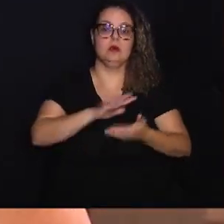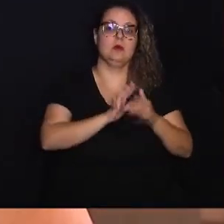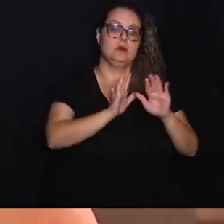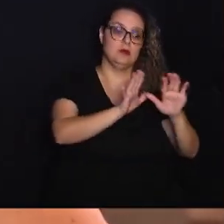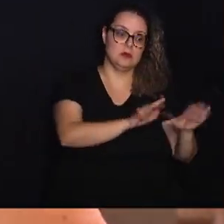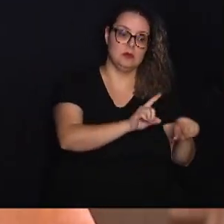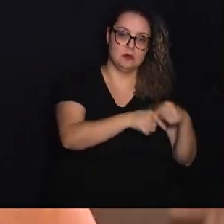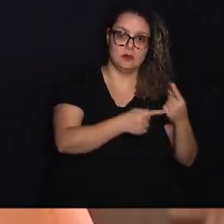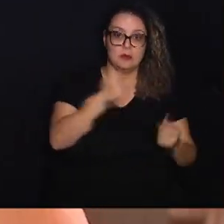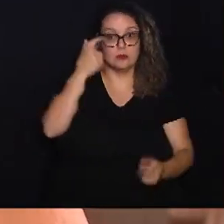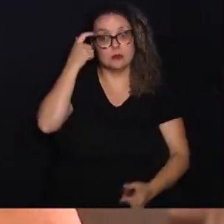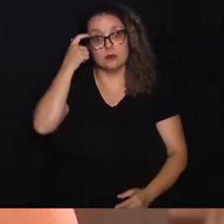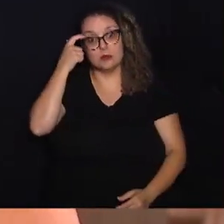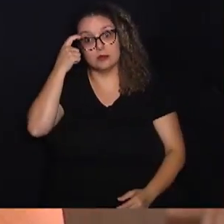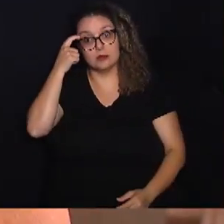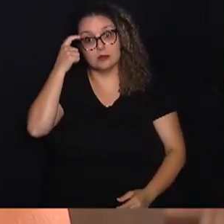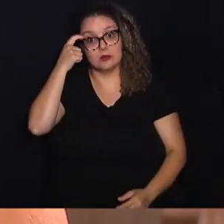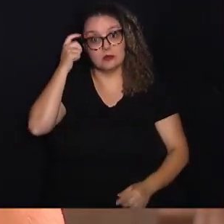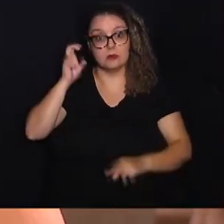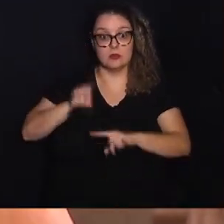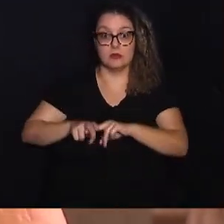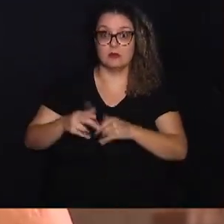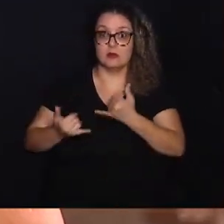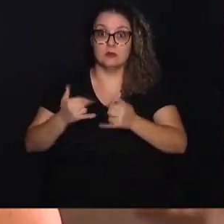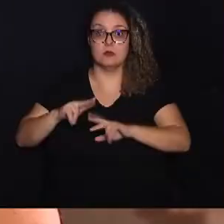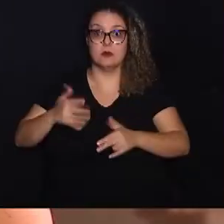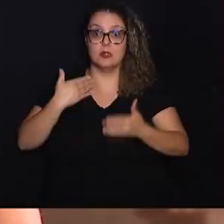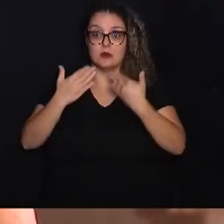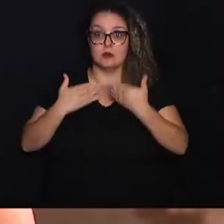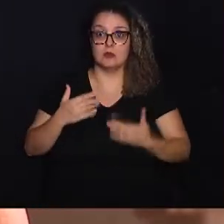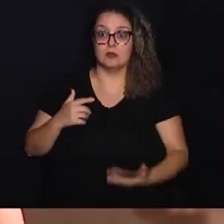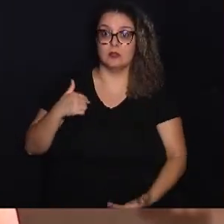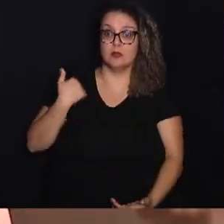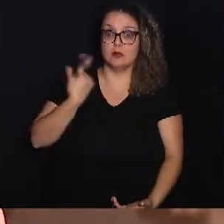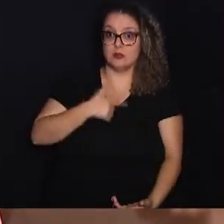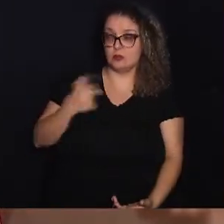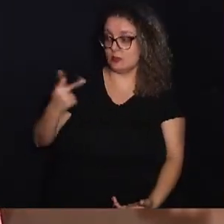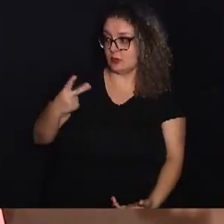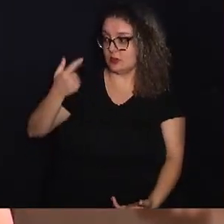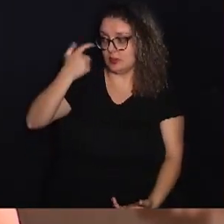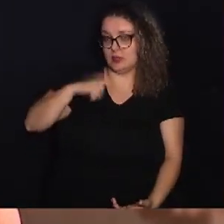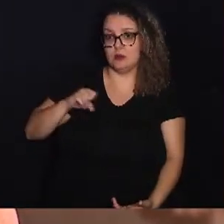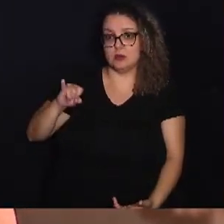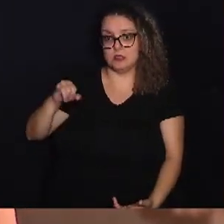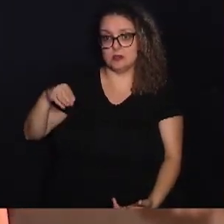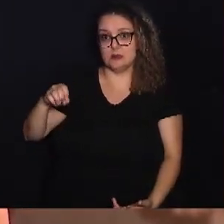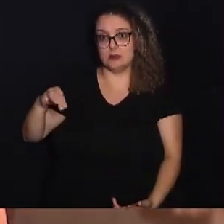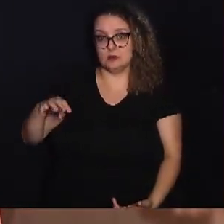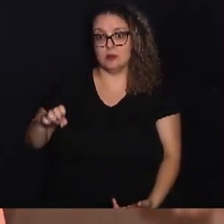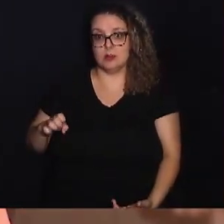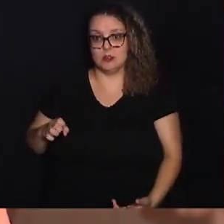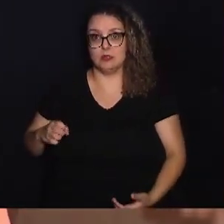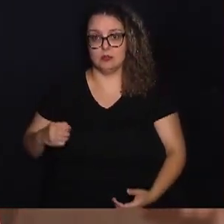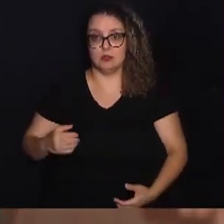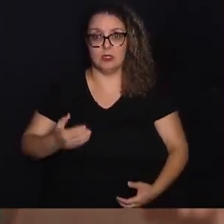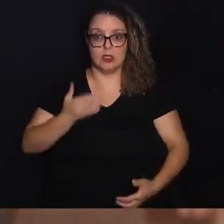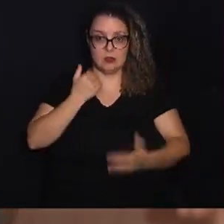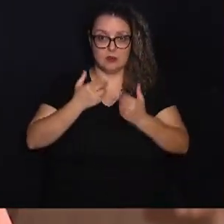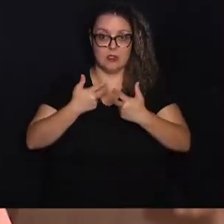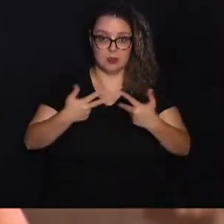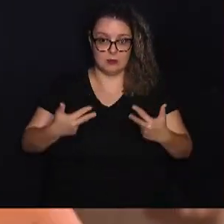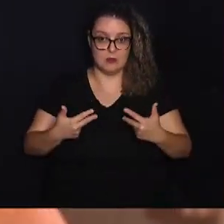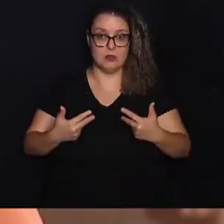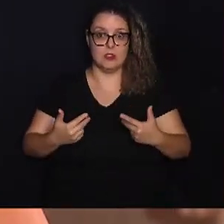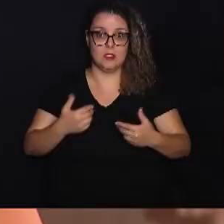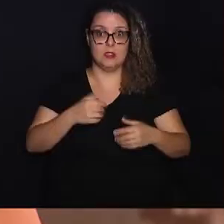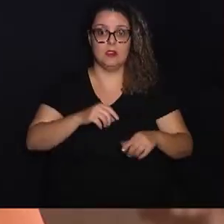lugar, eles sentam, brincam, conversam. Nós duas, eu e a Simone, esquentamos as refeições que as famílias trazem para cada